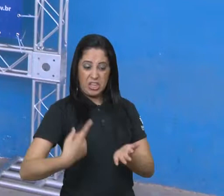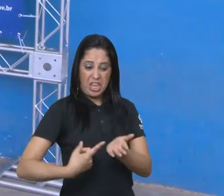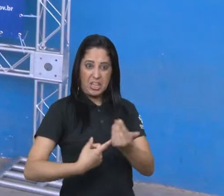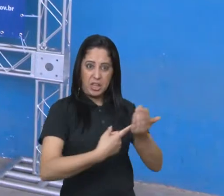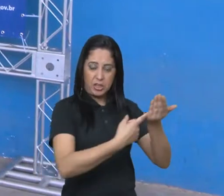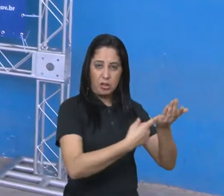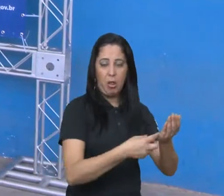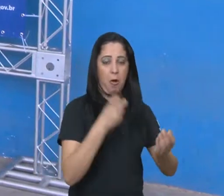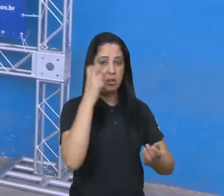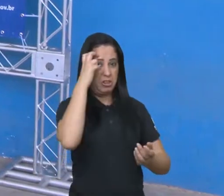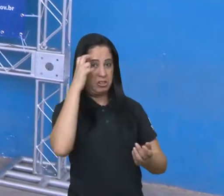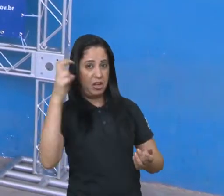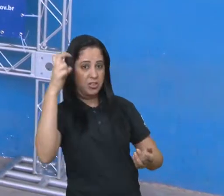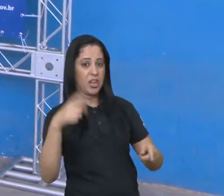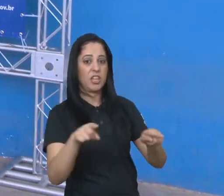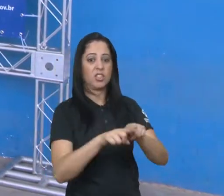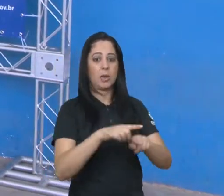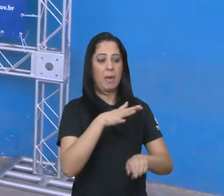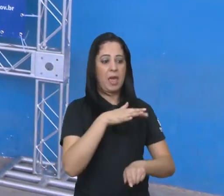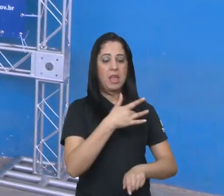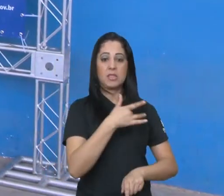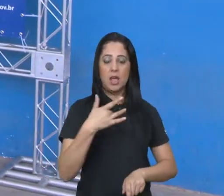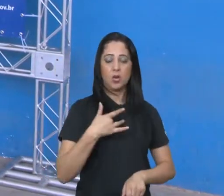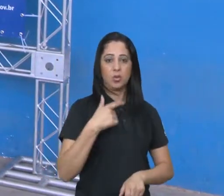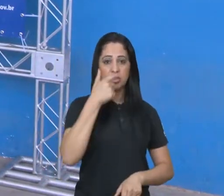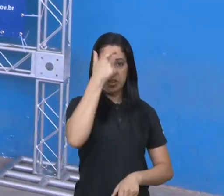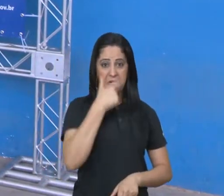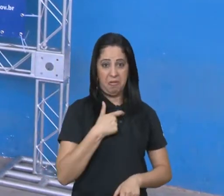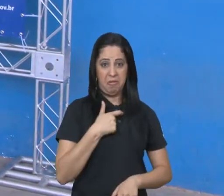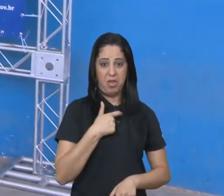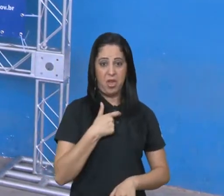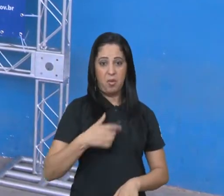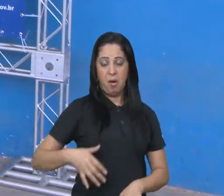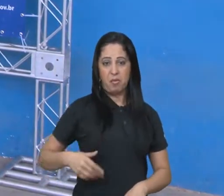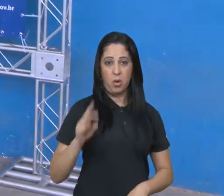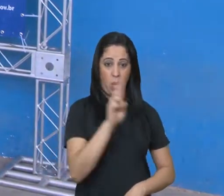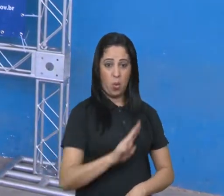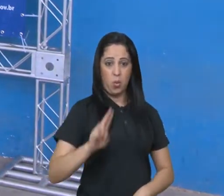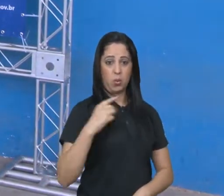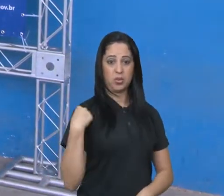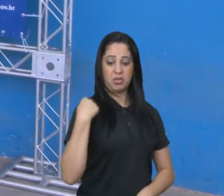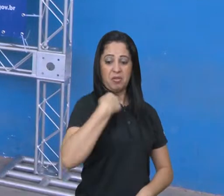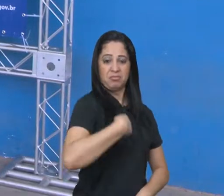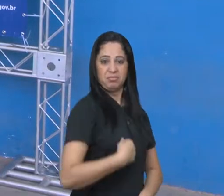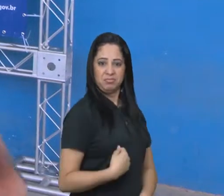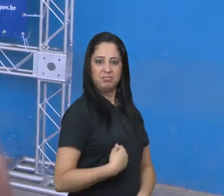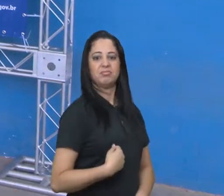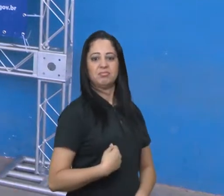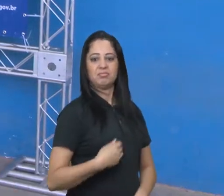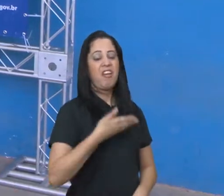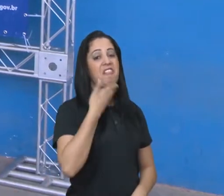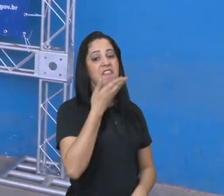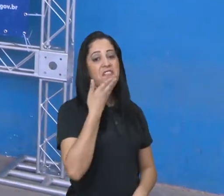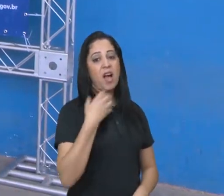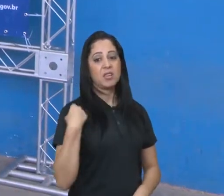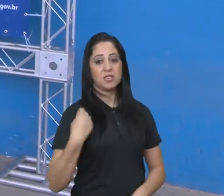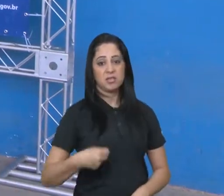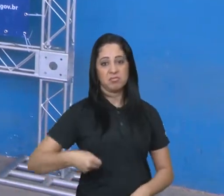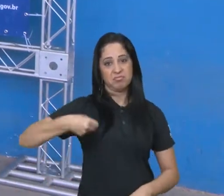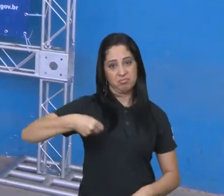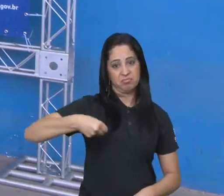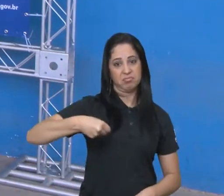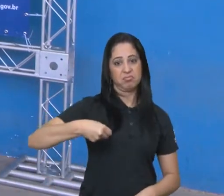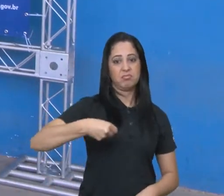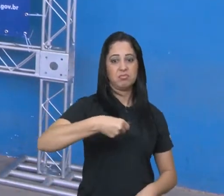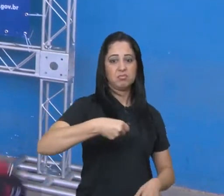cidade tecnológica, cidade inteligente e agora também na área da saúde, né? Tá eu aqui com o desfibrilador, você coloca